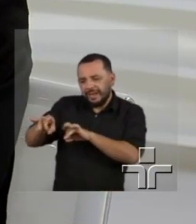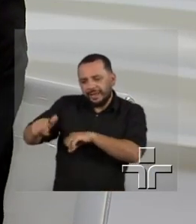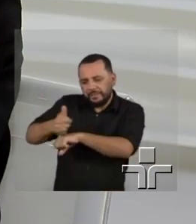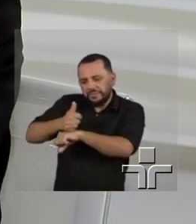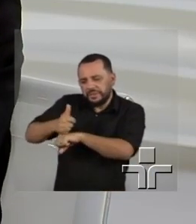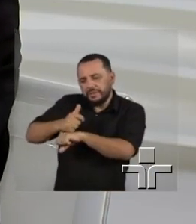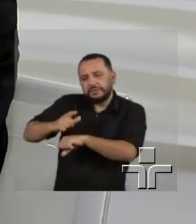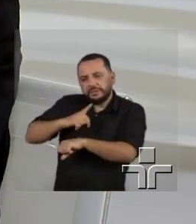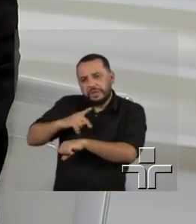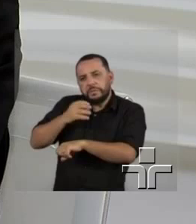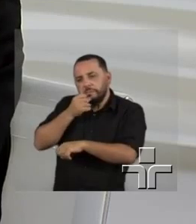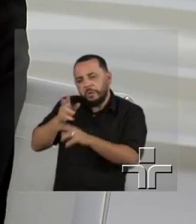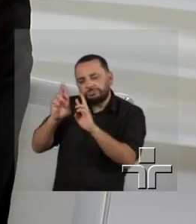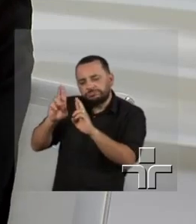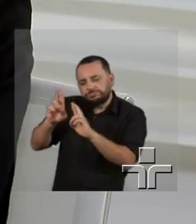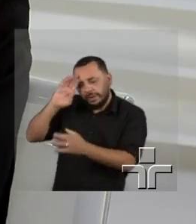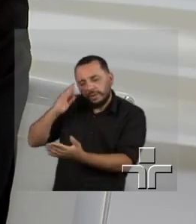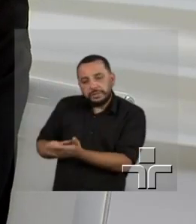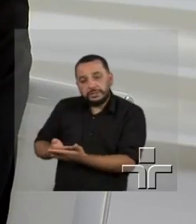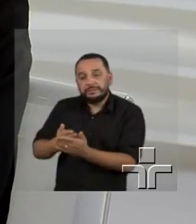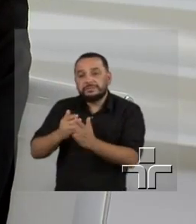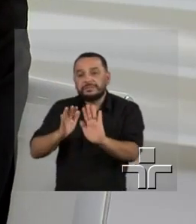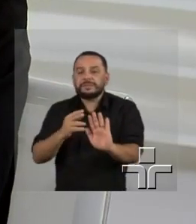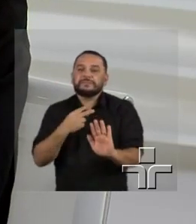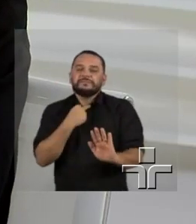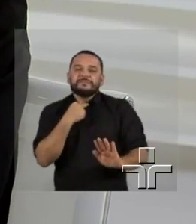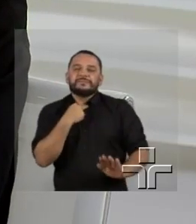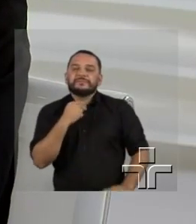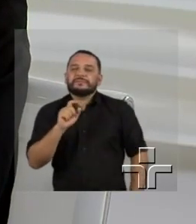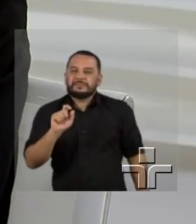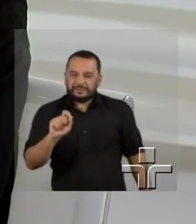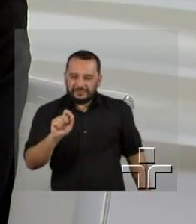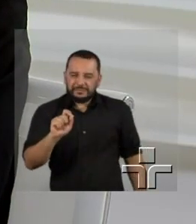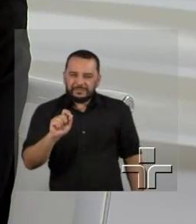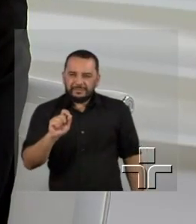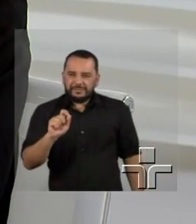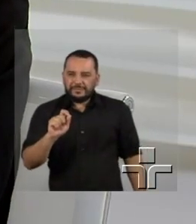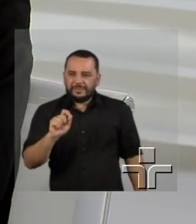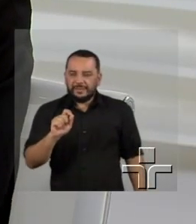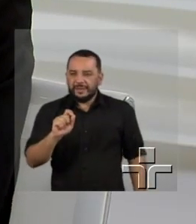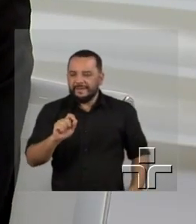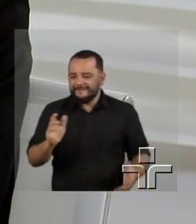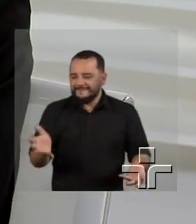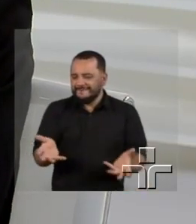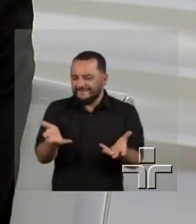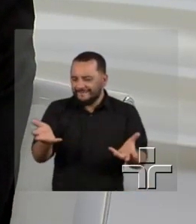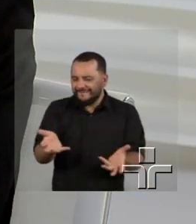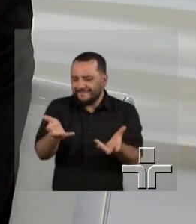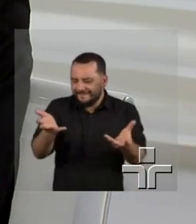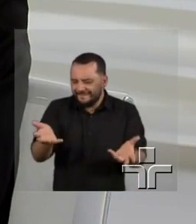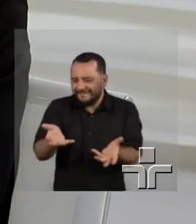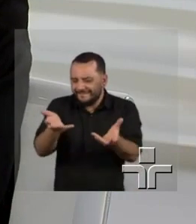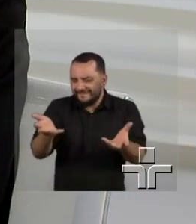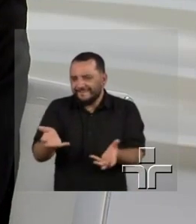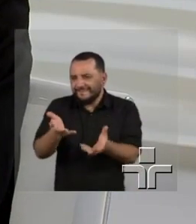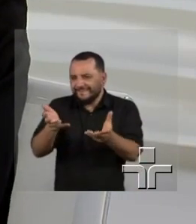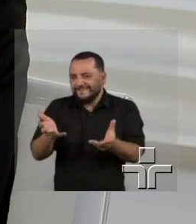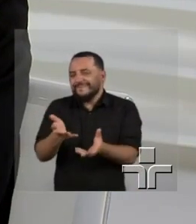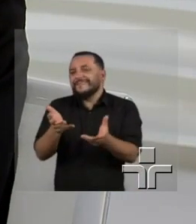Tá fácil. A oposição, ela se desmanchou com um problema, com um discurso de demagogia, com corrupção, não sei o